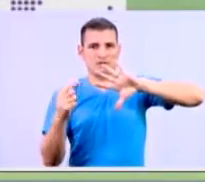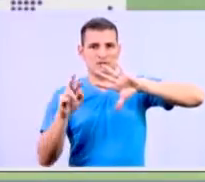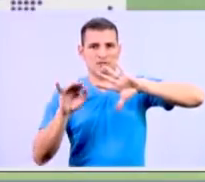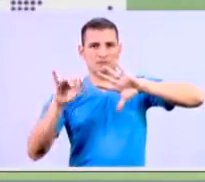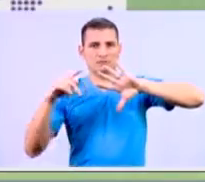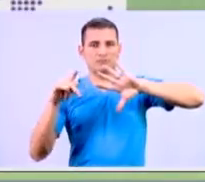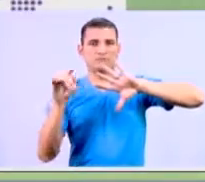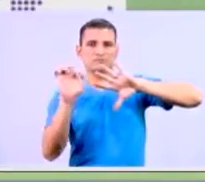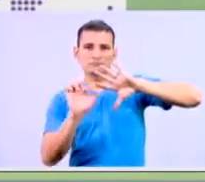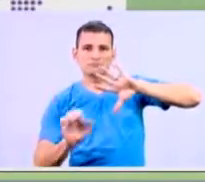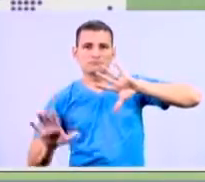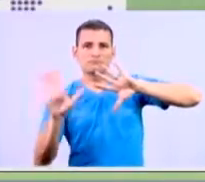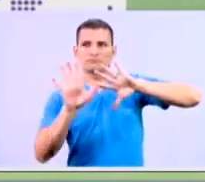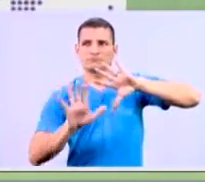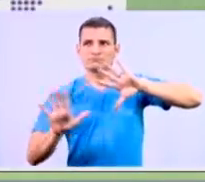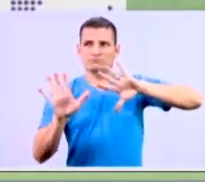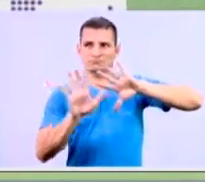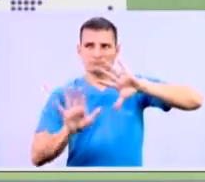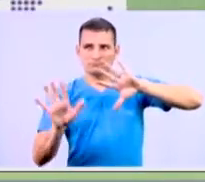parte da